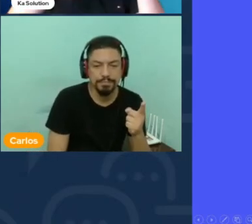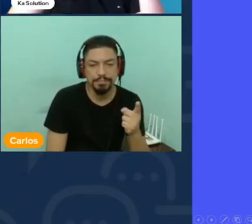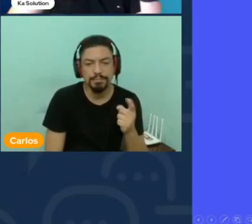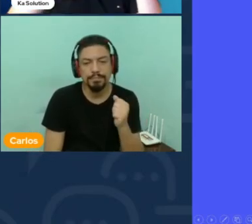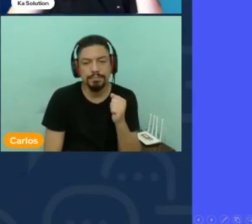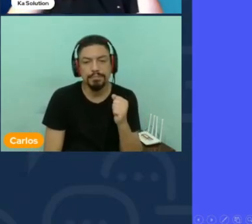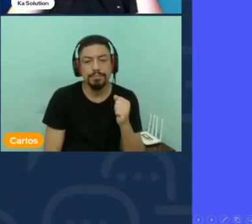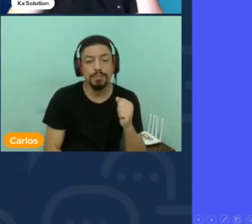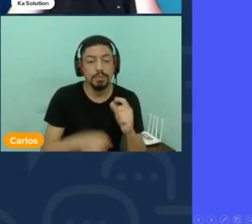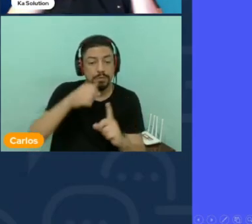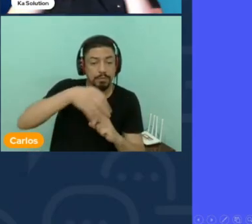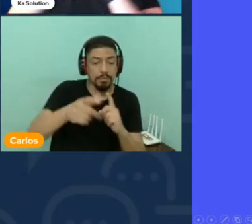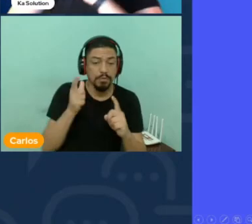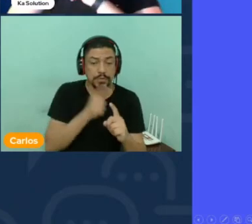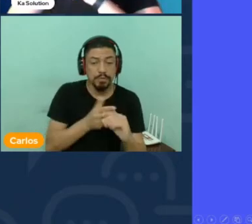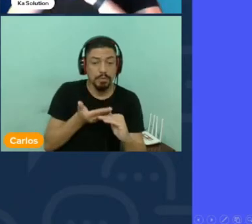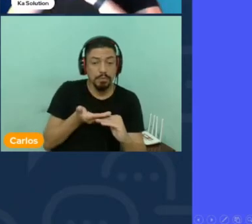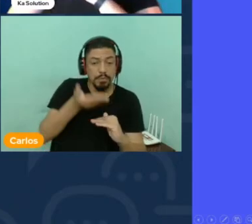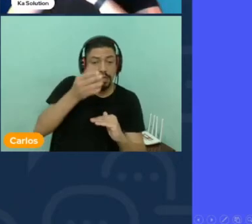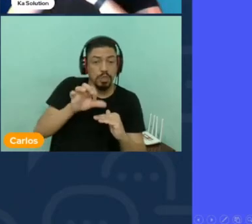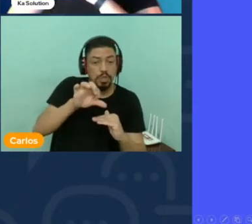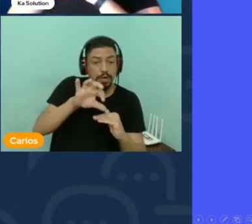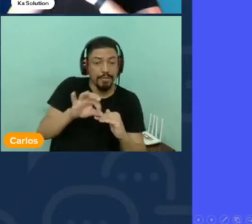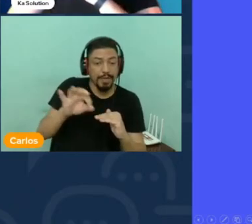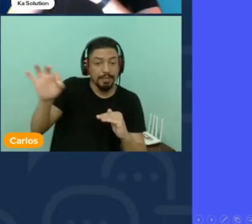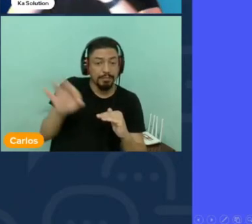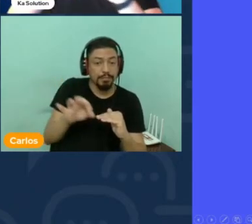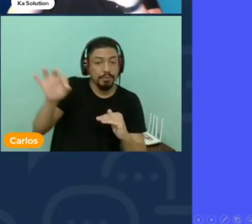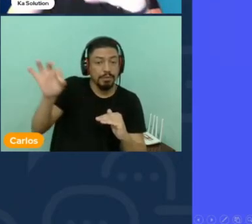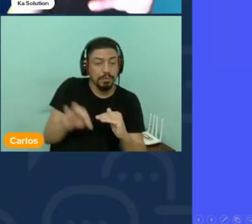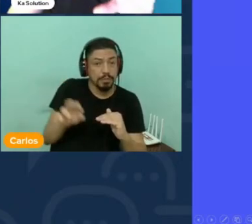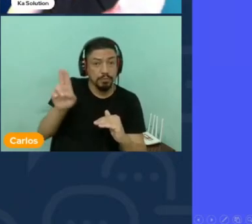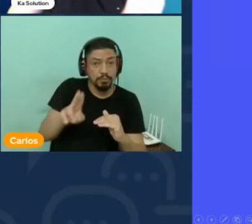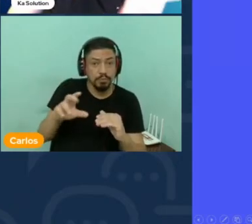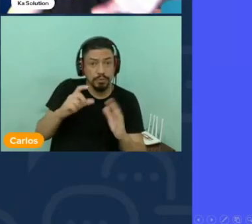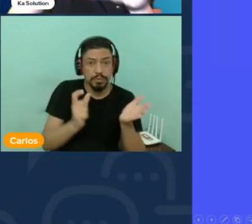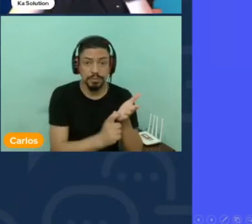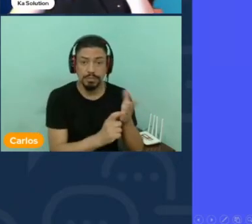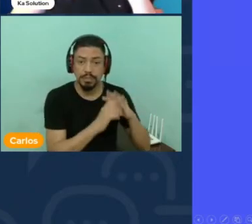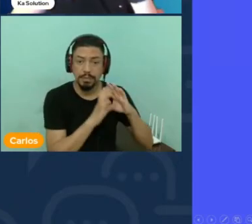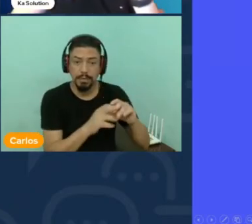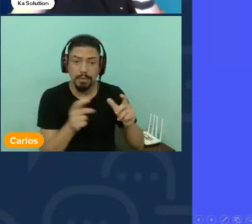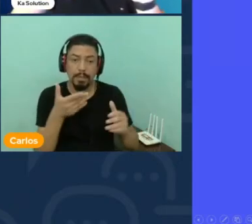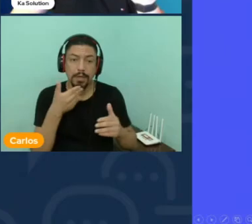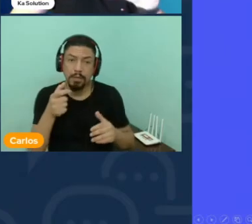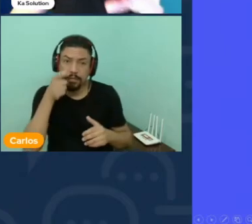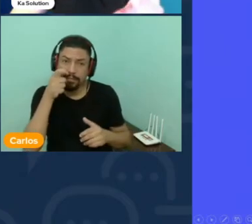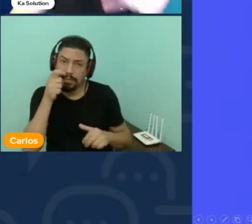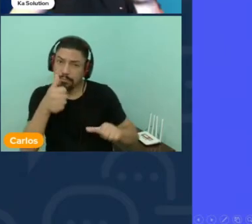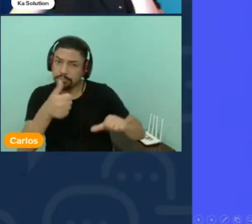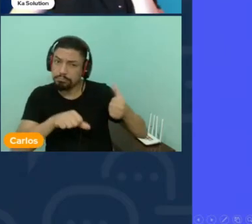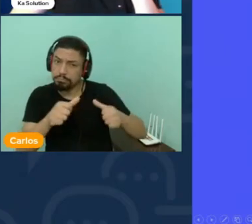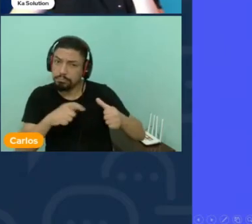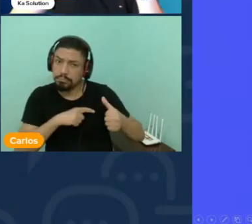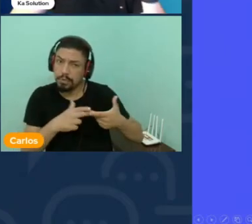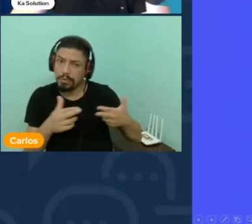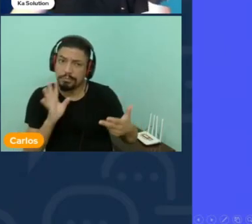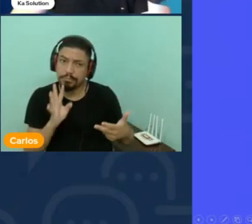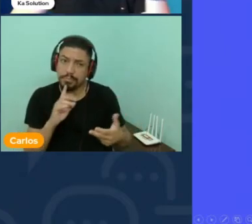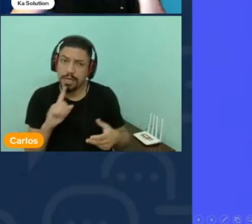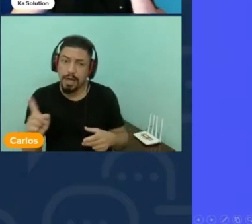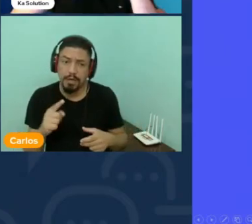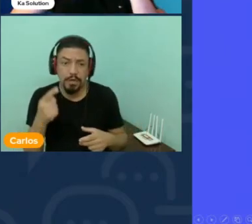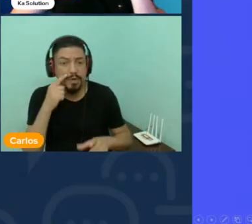a 90% de uso da CPU. Eu acho melhor você dar uma olhada, alguma coisa não está legal, tem alguma